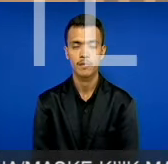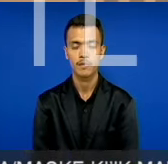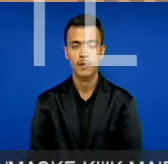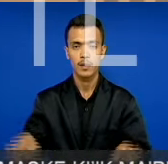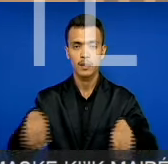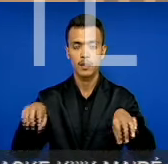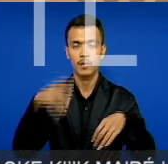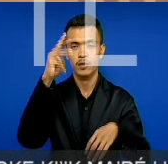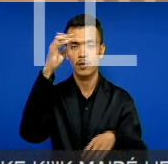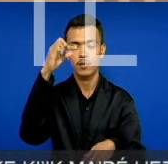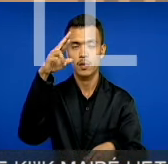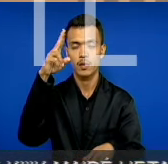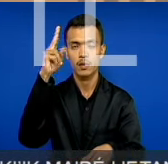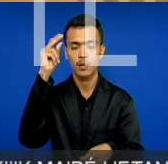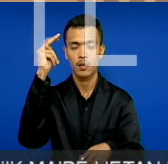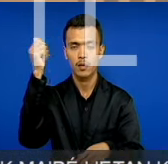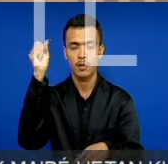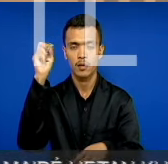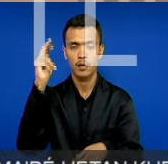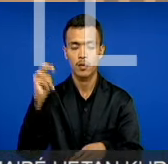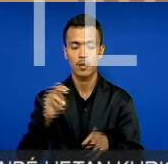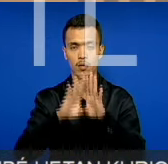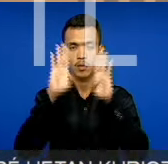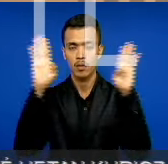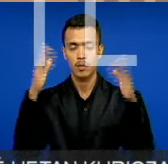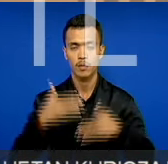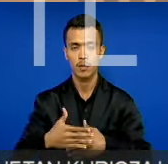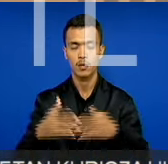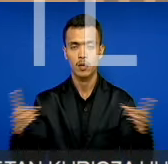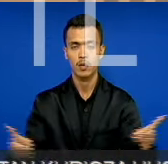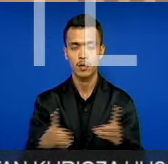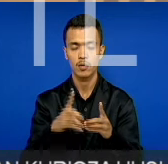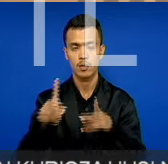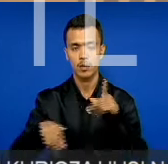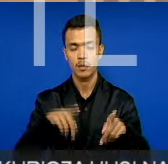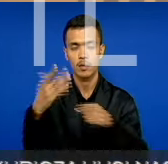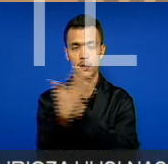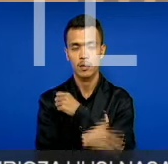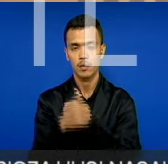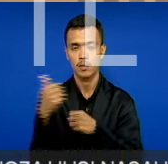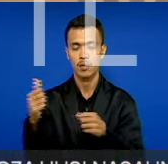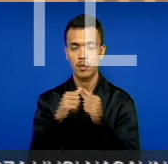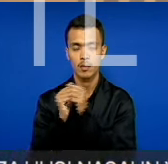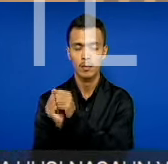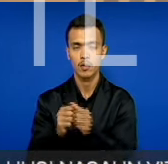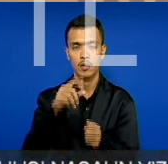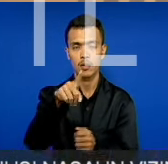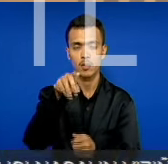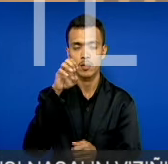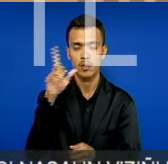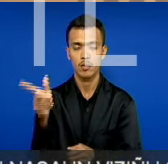Serviço de Migração logo processo de licença simples a soro cidadão estrangeiro atus ida rua nulo rasin rua